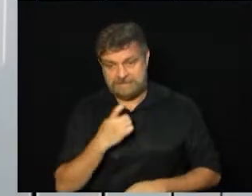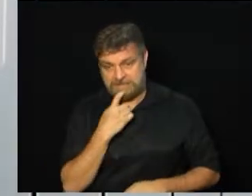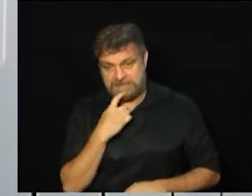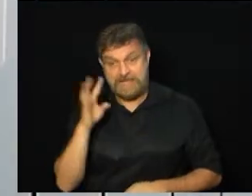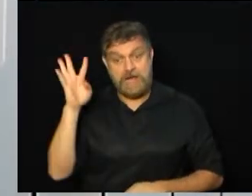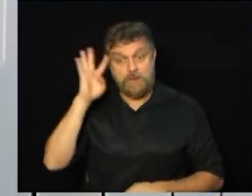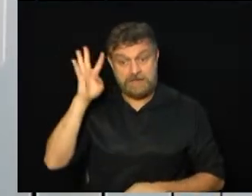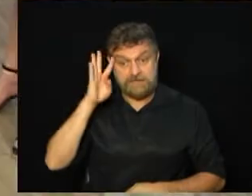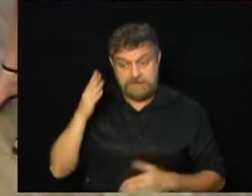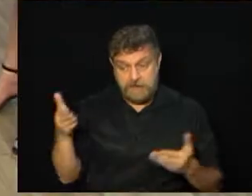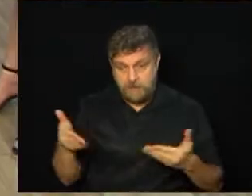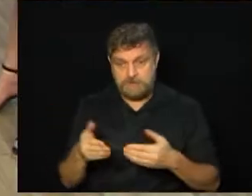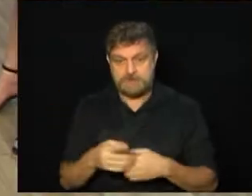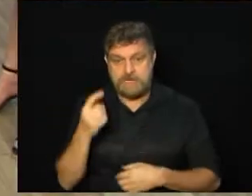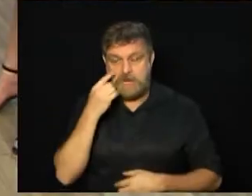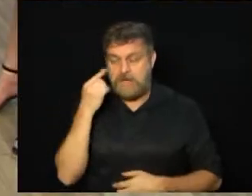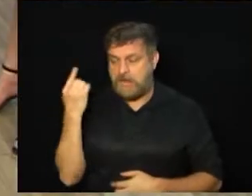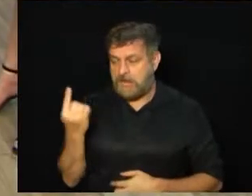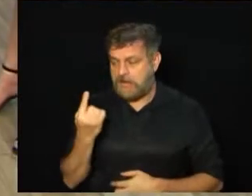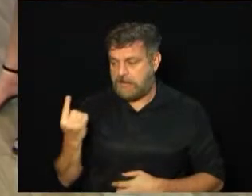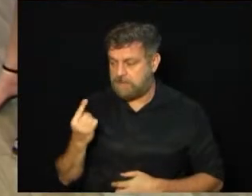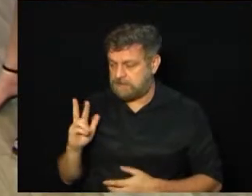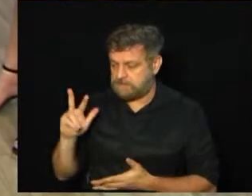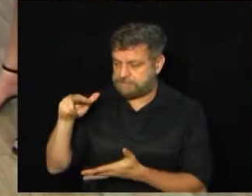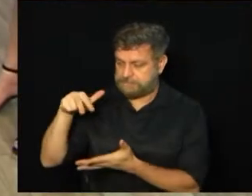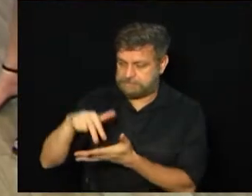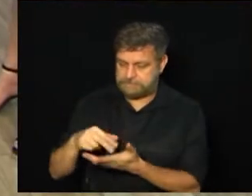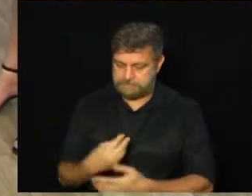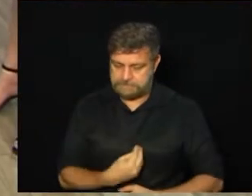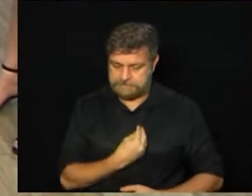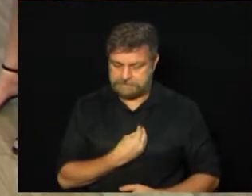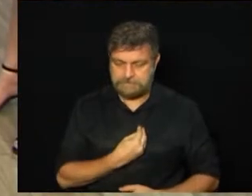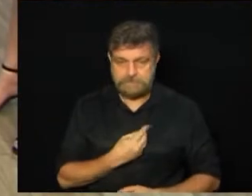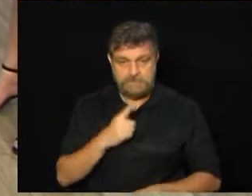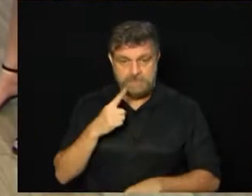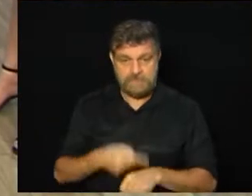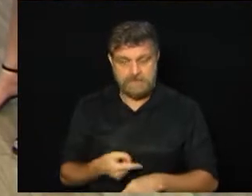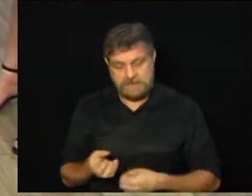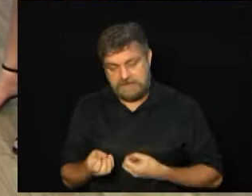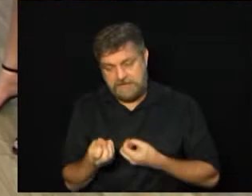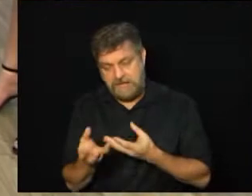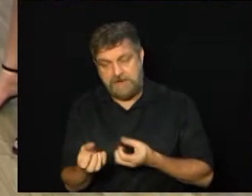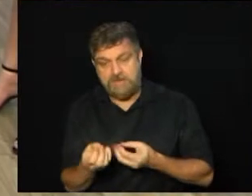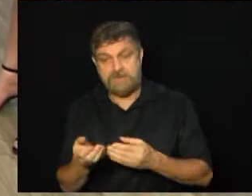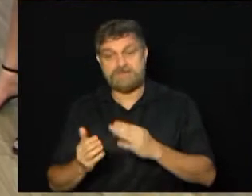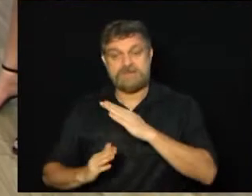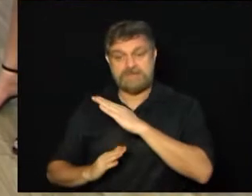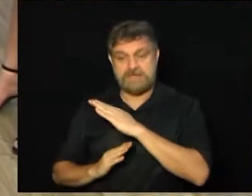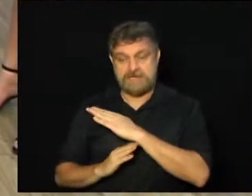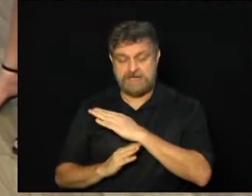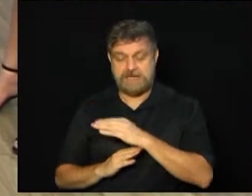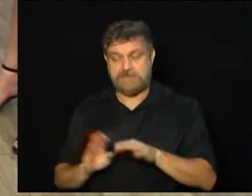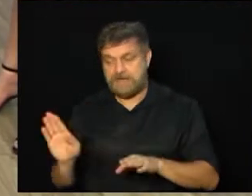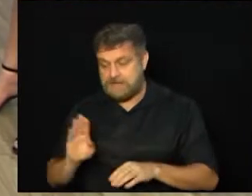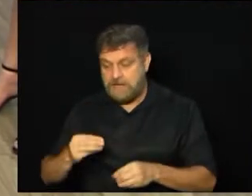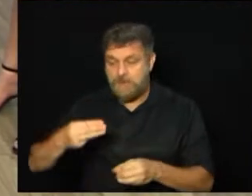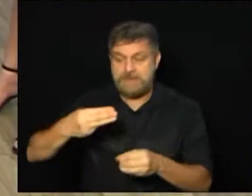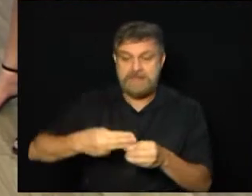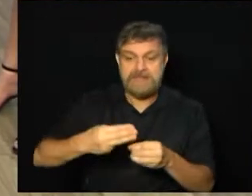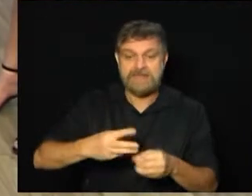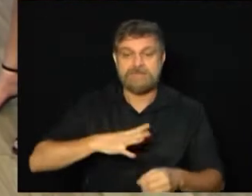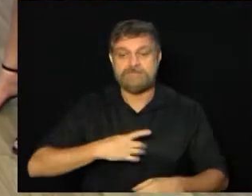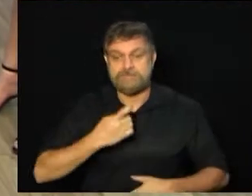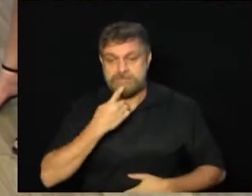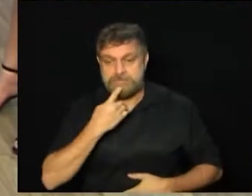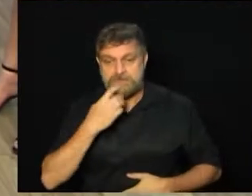quarta-feira. A Mirna Abreu já está aqui nos nossos estúdios, então hora das notícias da metrópole de Campinas. A gente começa naquela